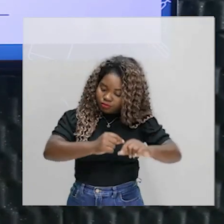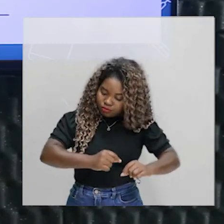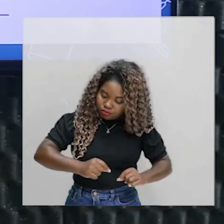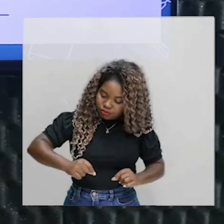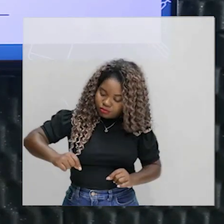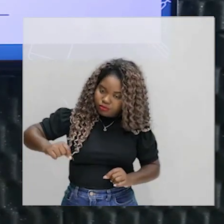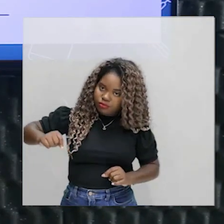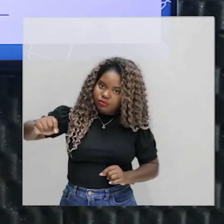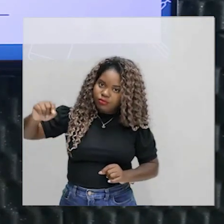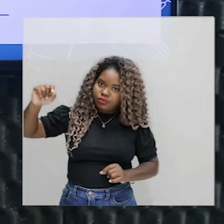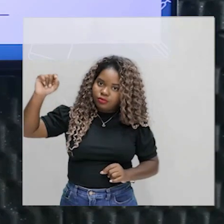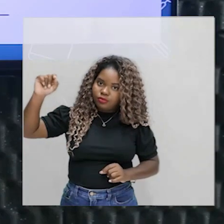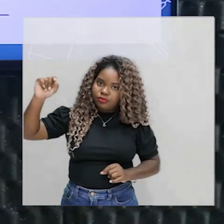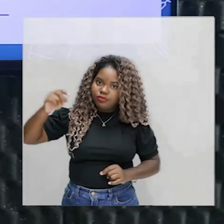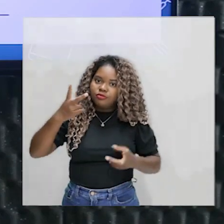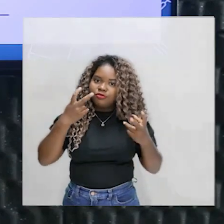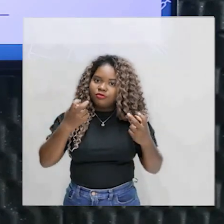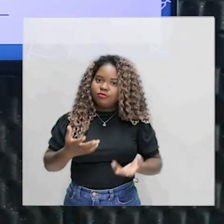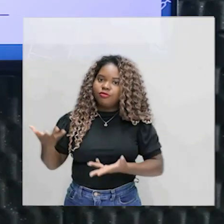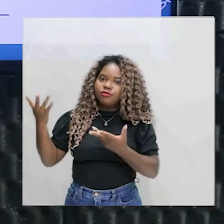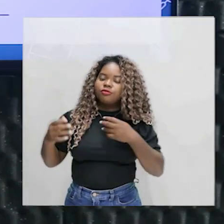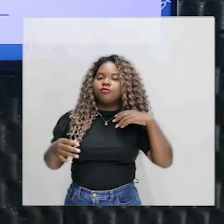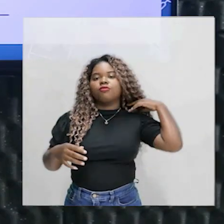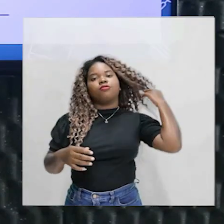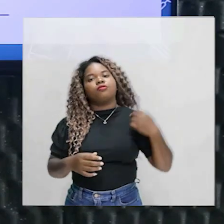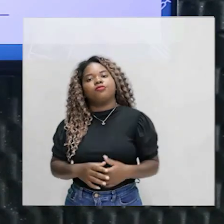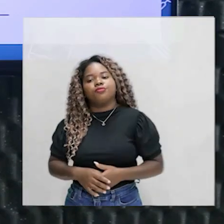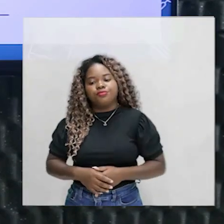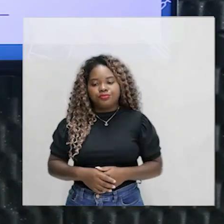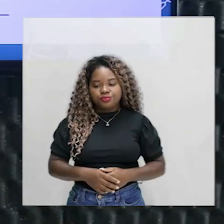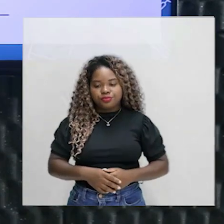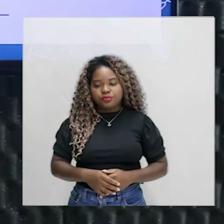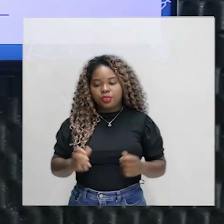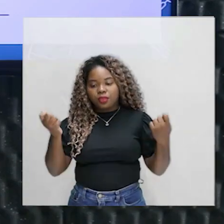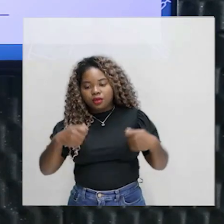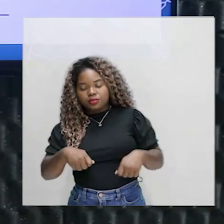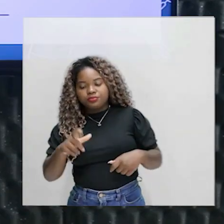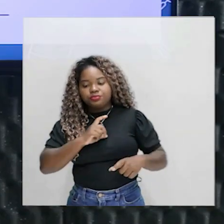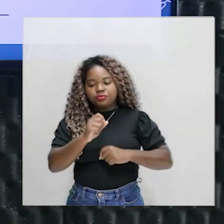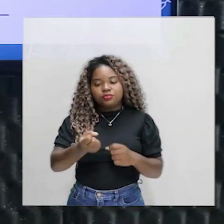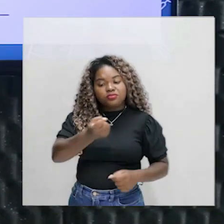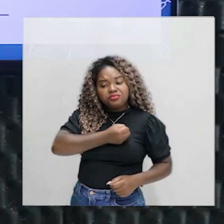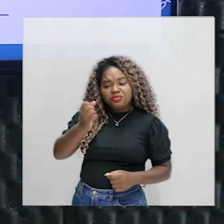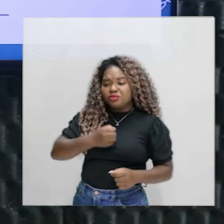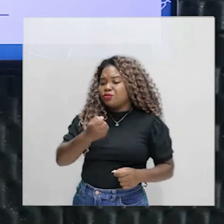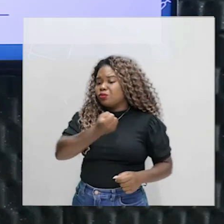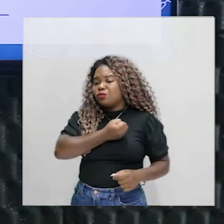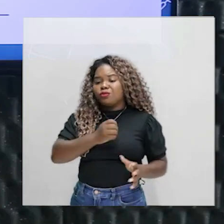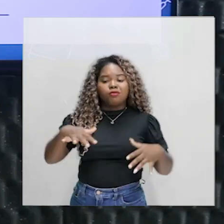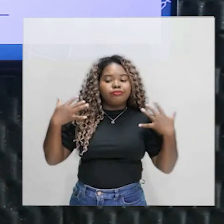de uma função exponencial numa faixa de tempo muito curta ele consegue alcançar o número muito grande de